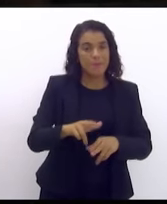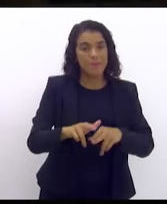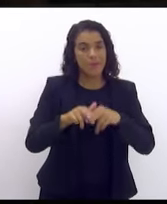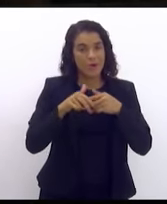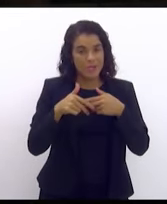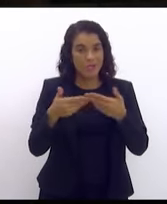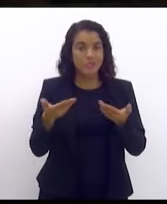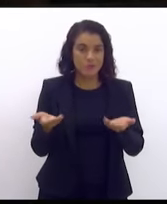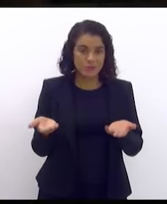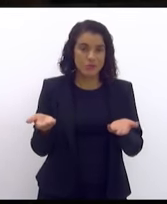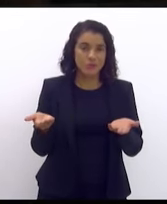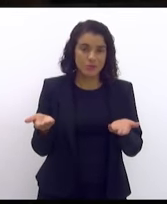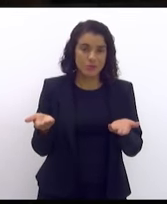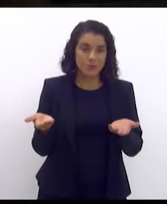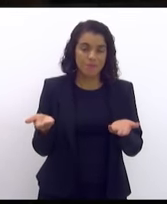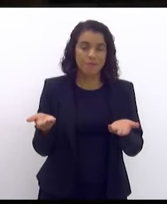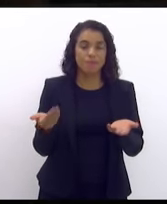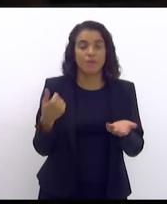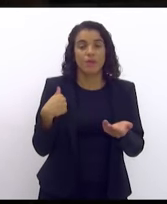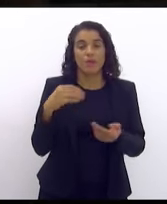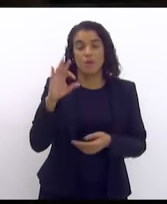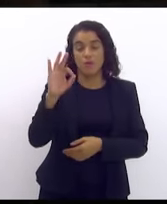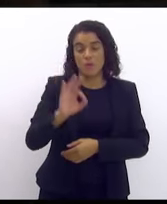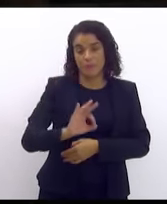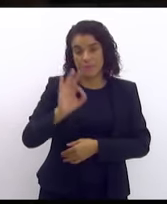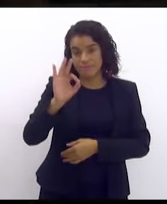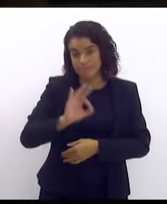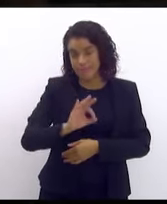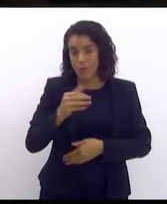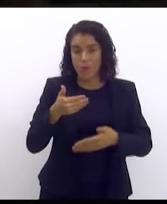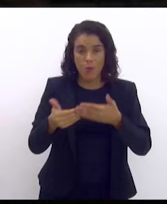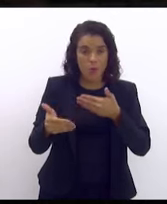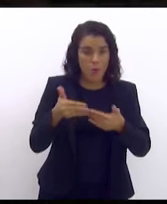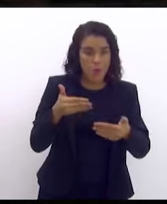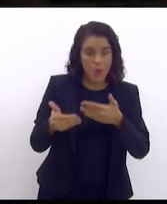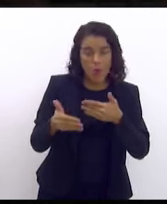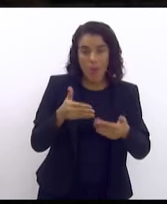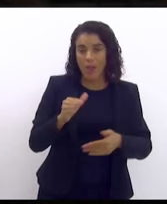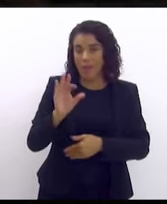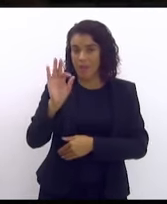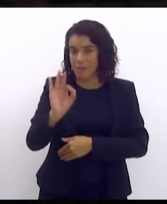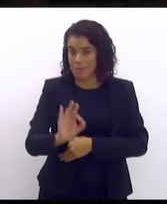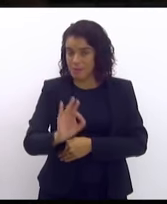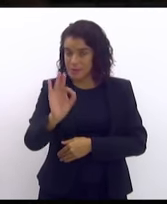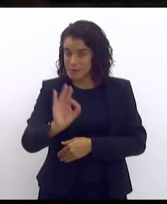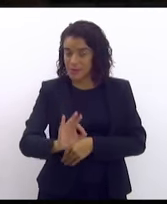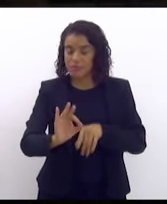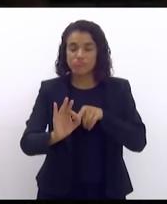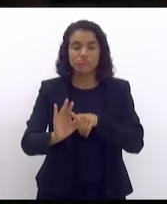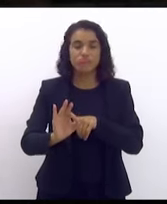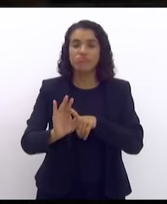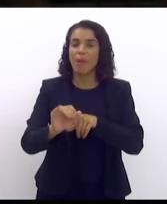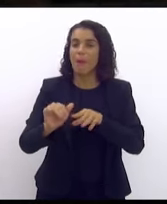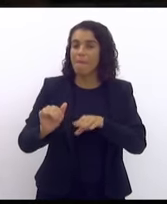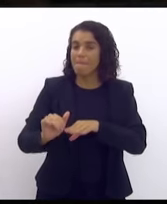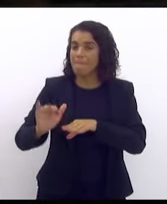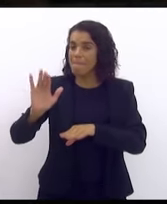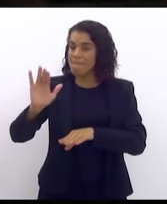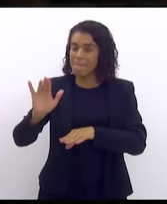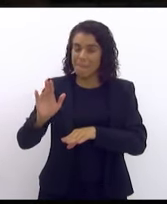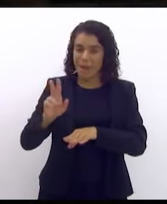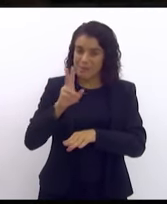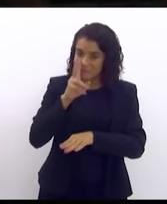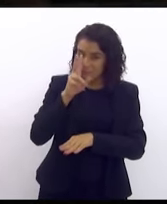de consequência percentualmente Qualquer que seja a alíquota Ela atinge mais